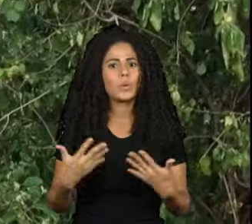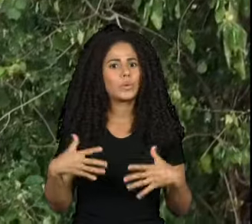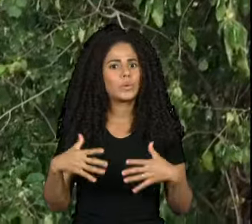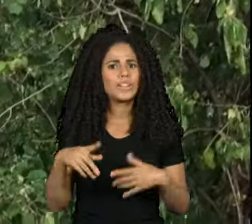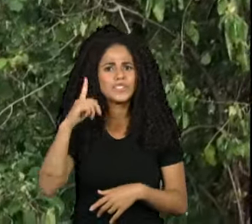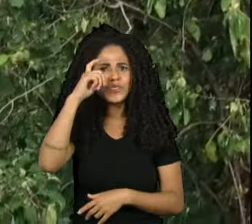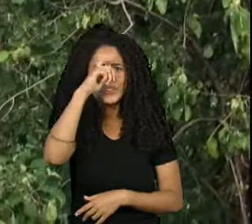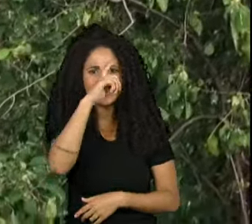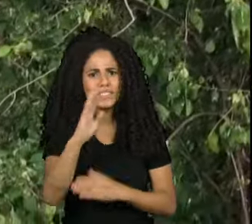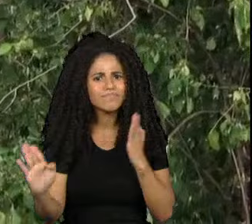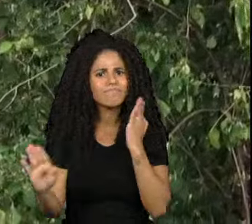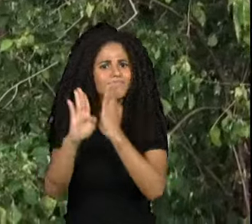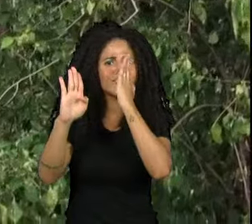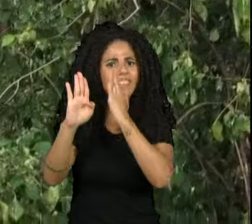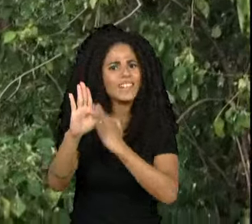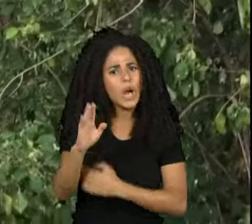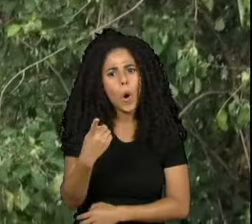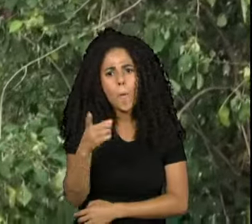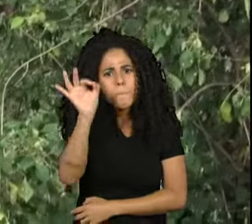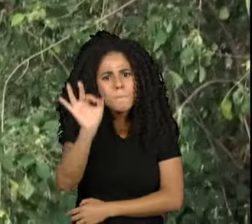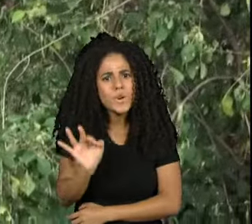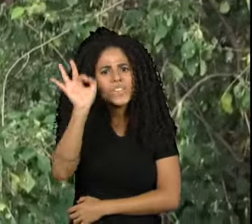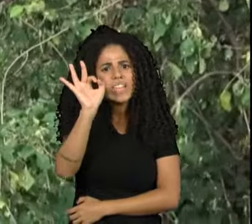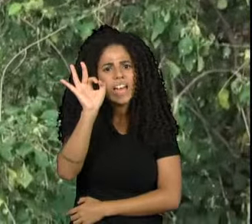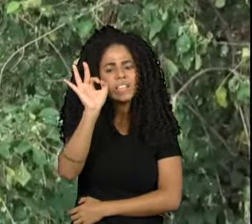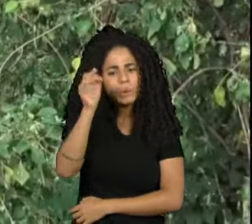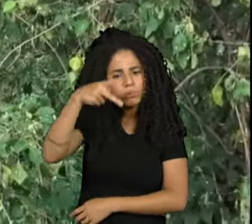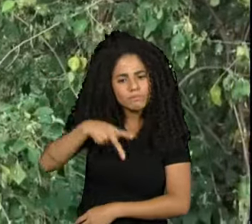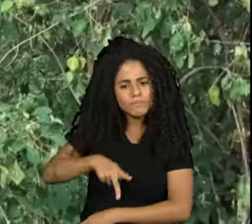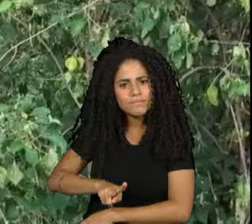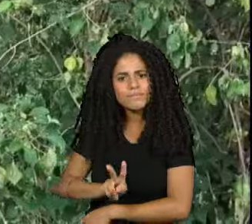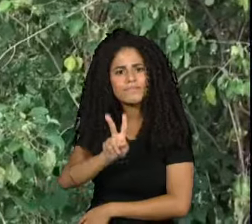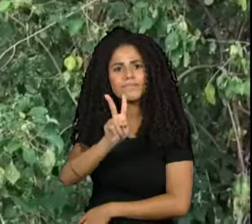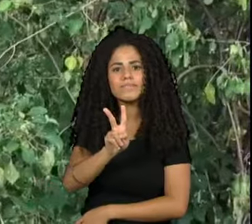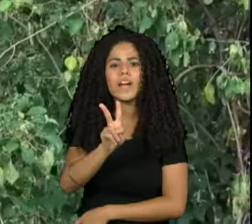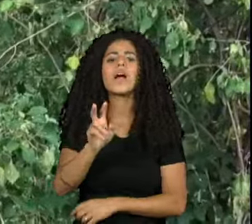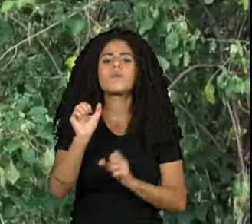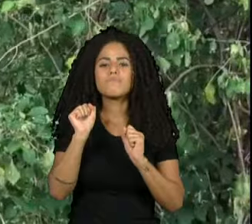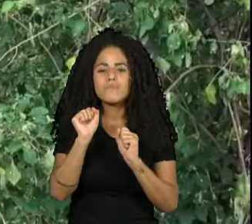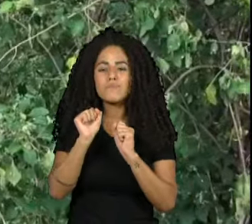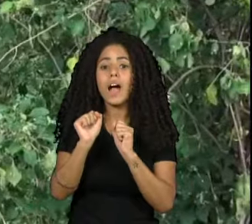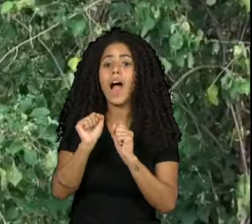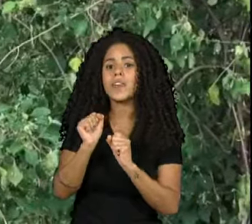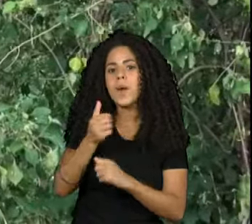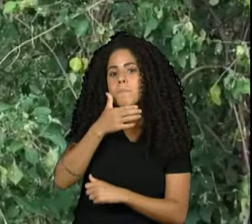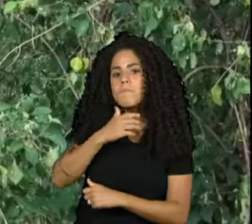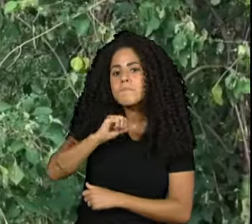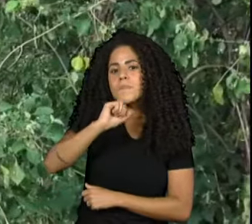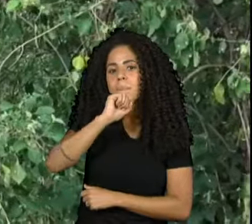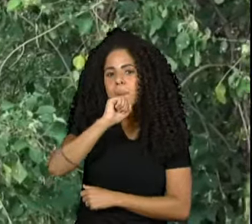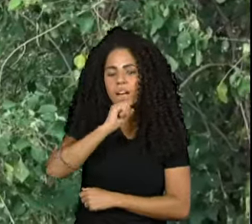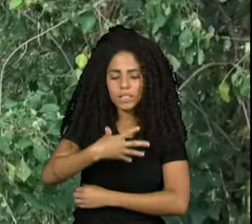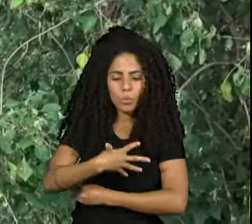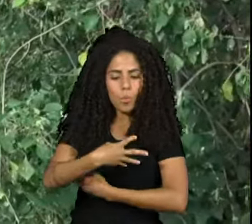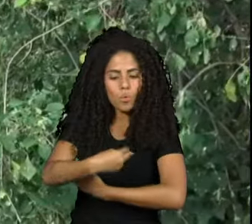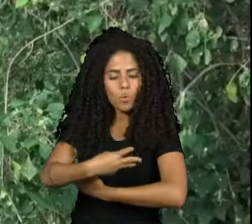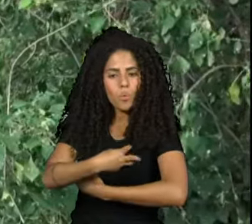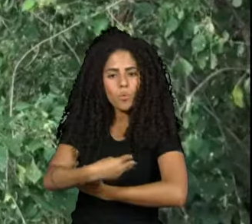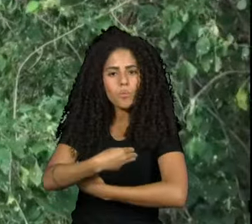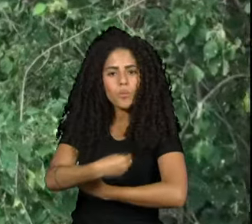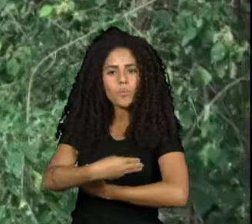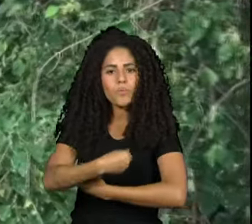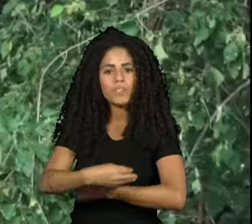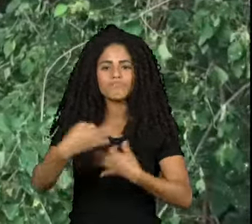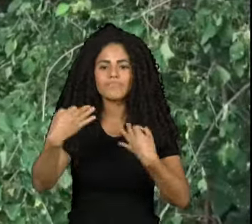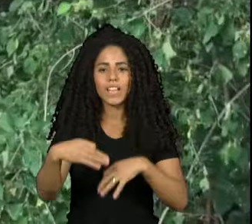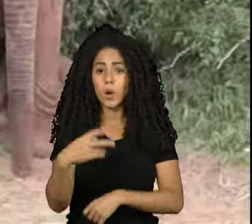raro, registrado em apenas 1% dos nascimentos. A torcida é para que a mamãe Bora tenha leite suficiente para